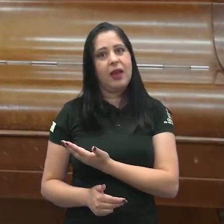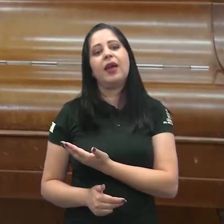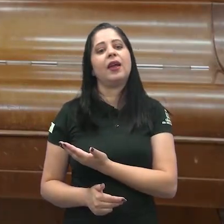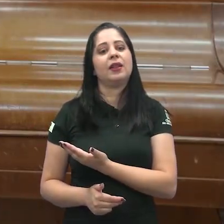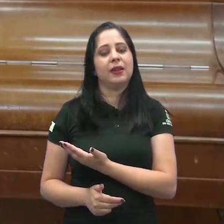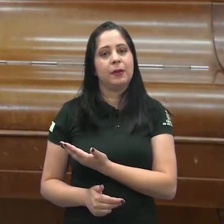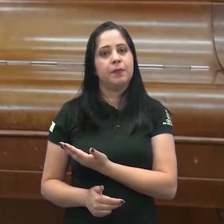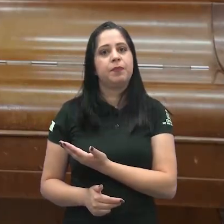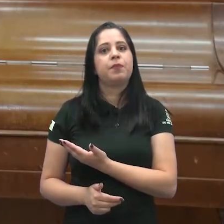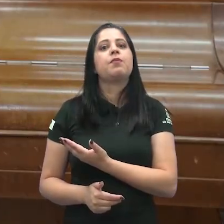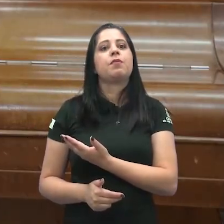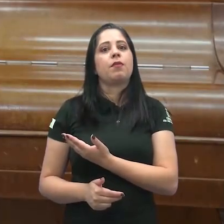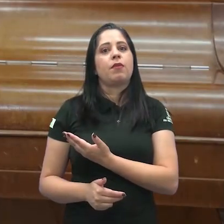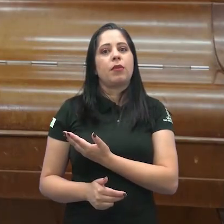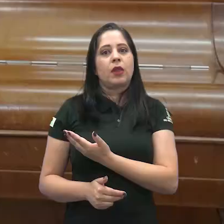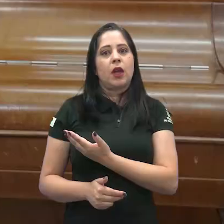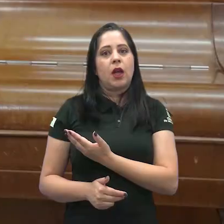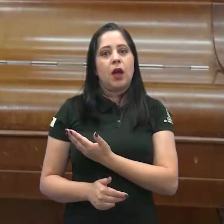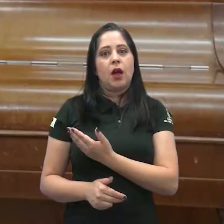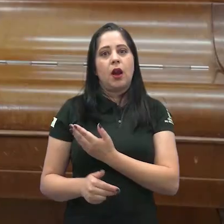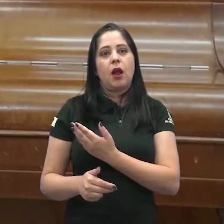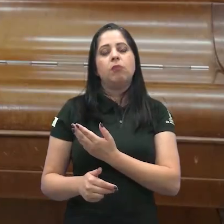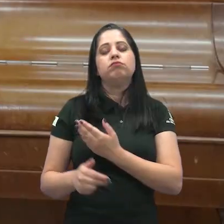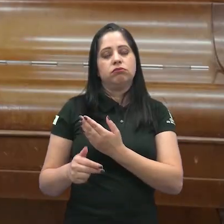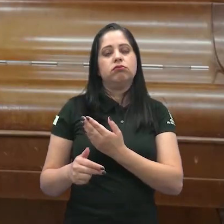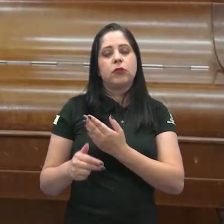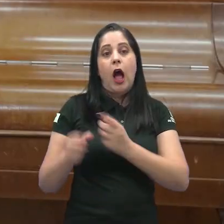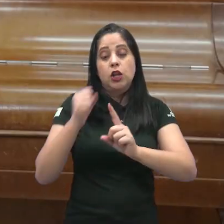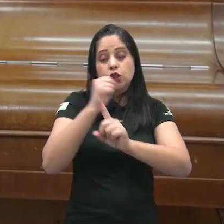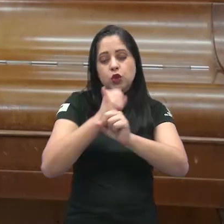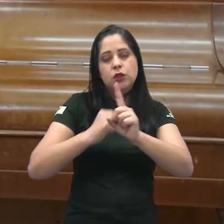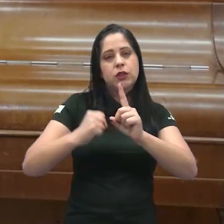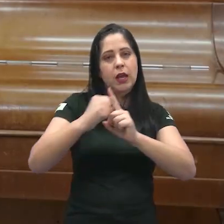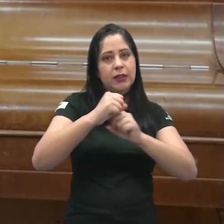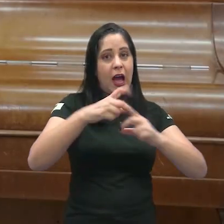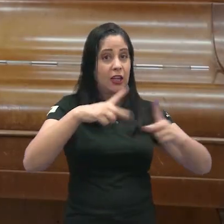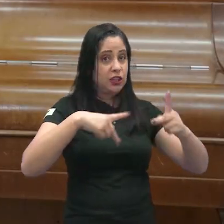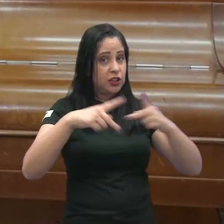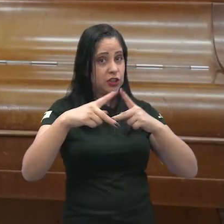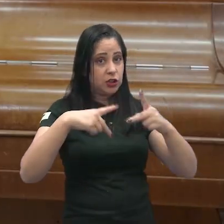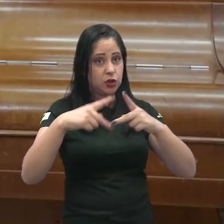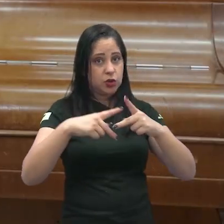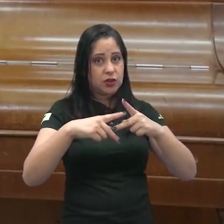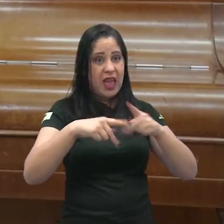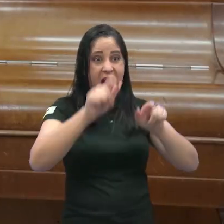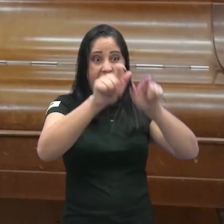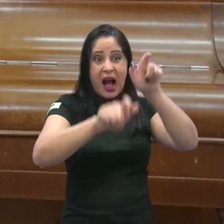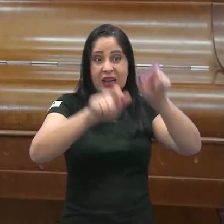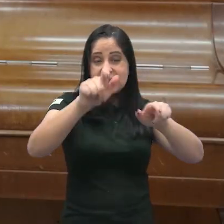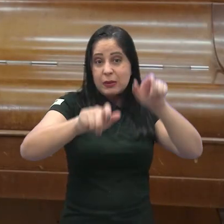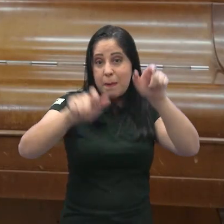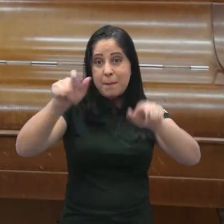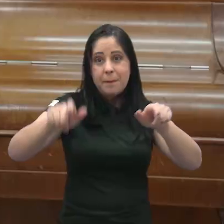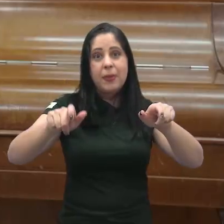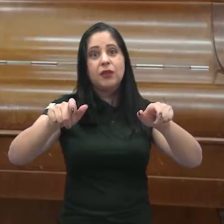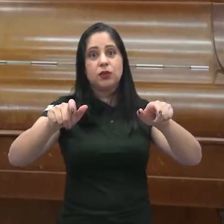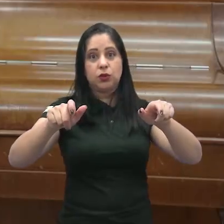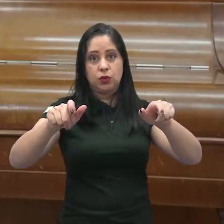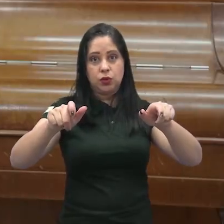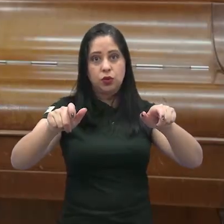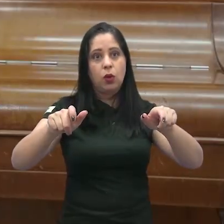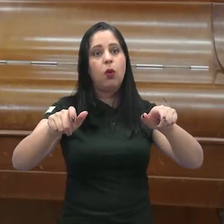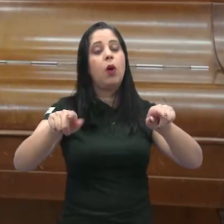a sociedade joseense e várias pessoas influentes na cidade